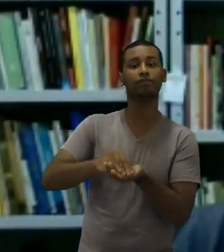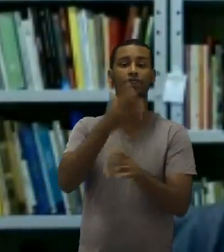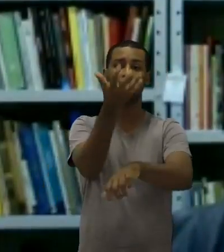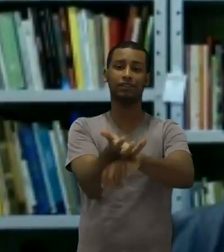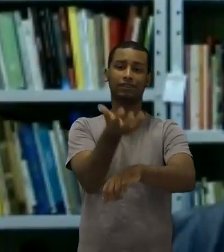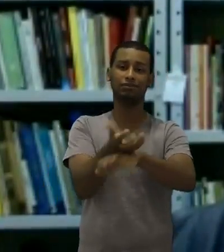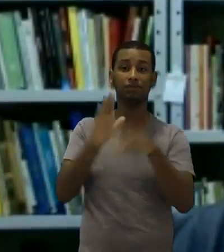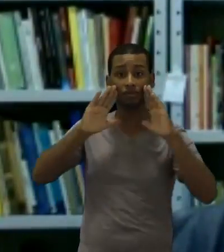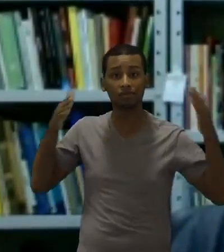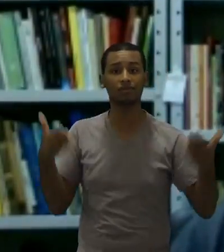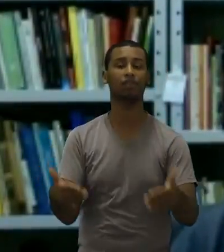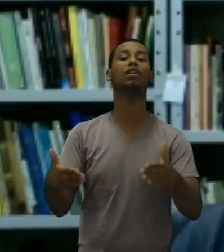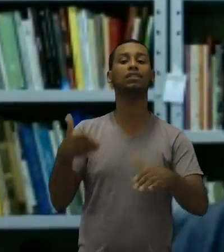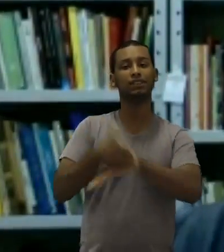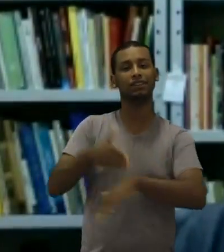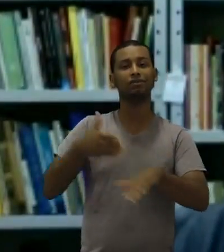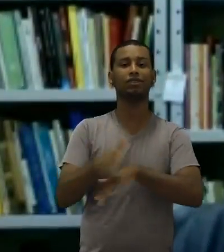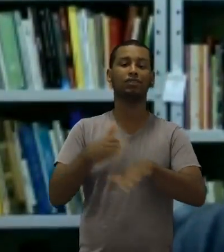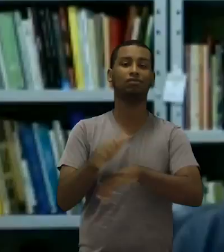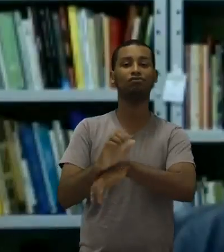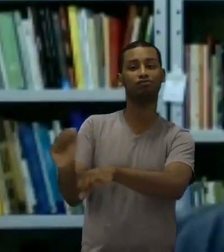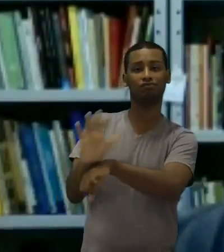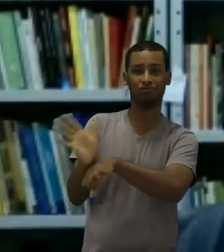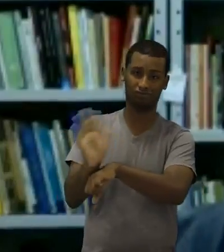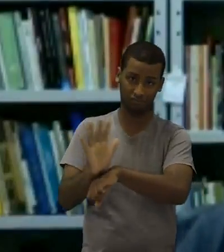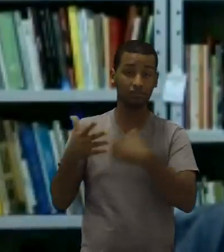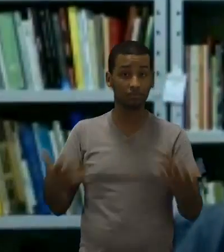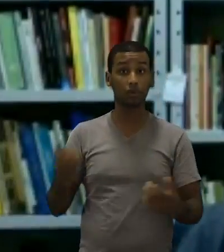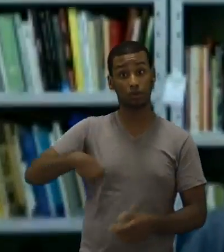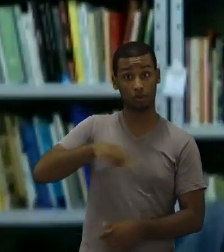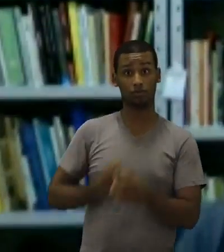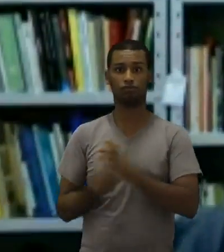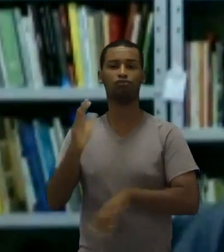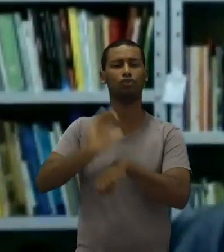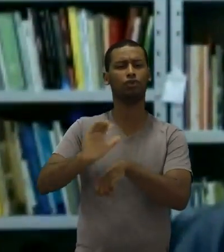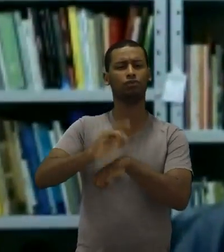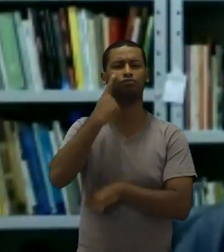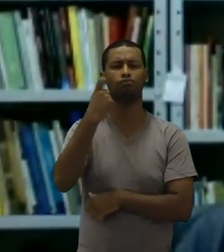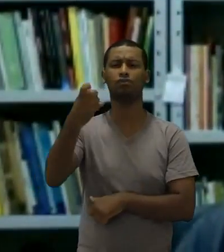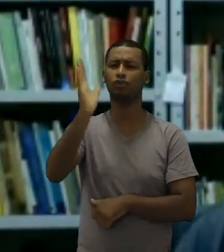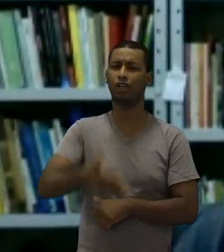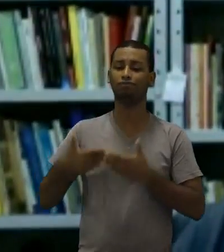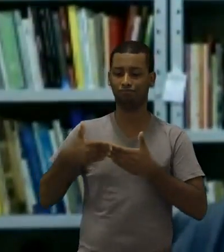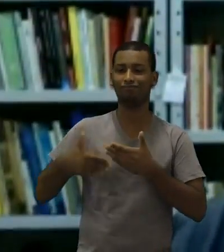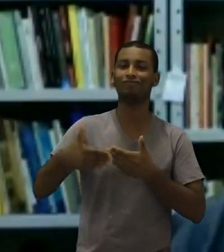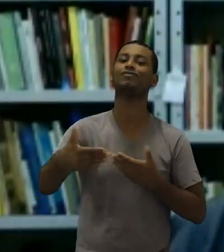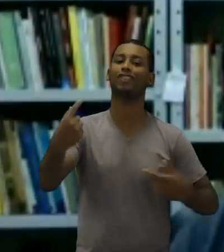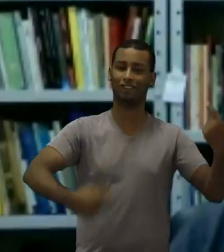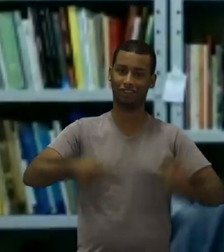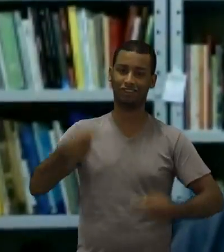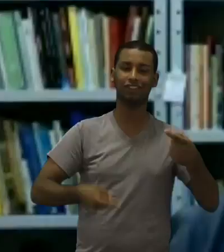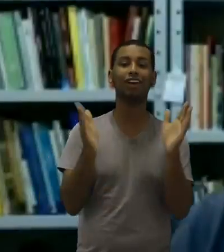disciplina específica que chama acessibilidade audiovisual. Aliás, a gente está elaborando um curso muito interessante, já está bem adiantado.